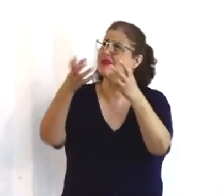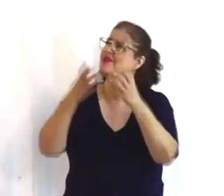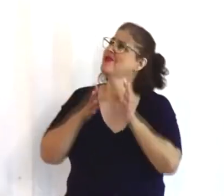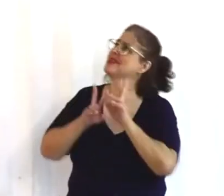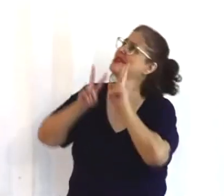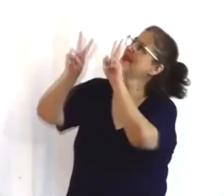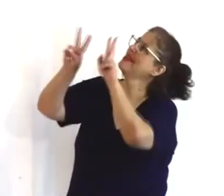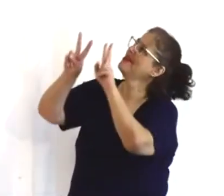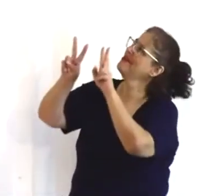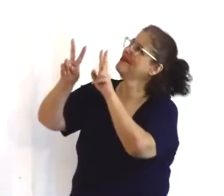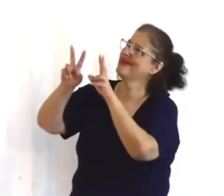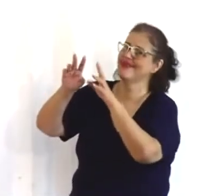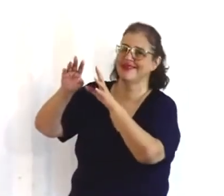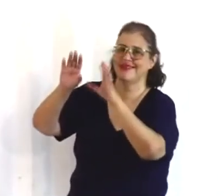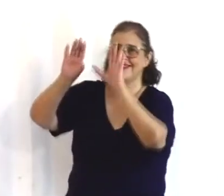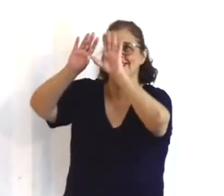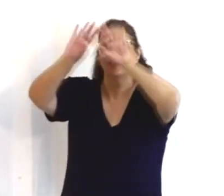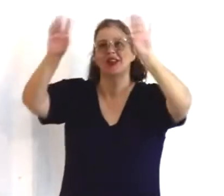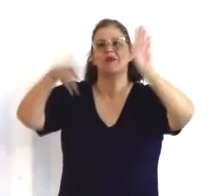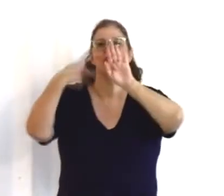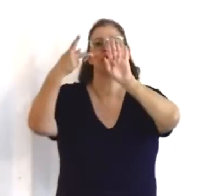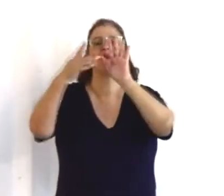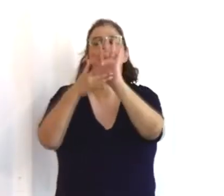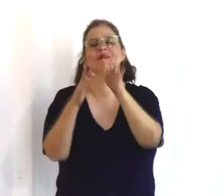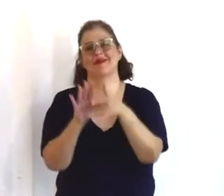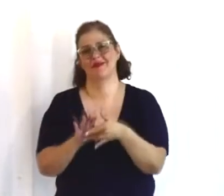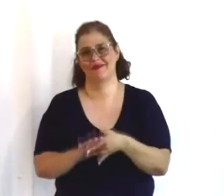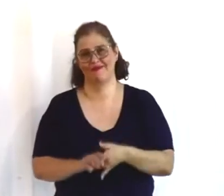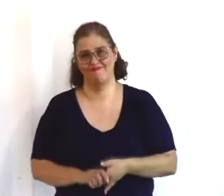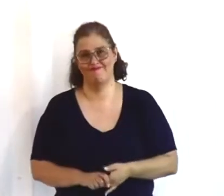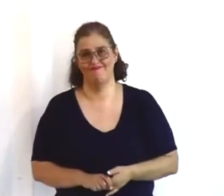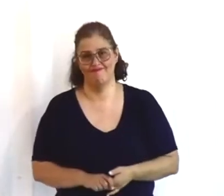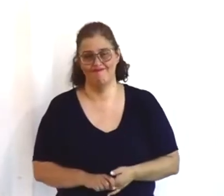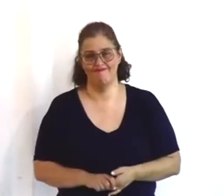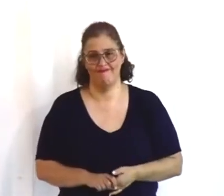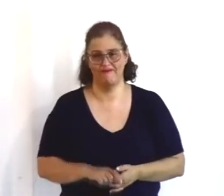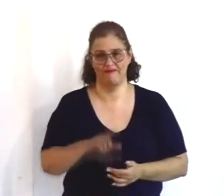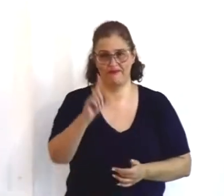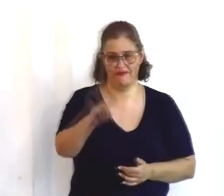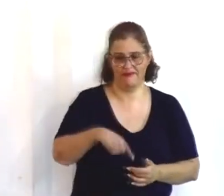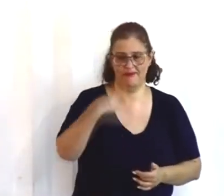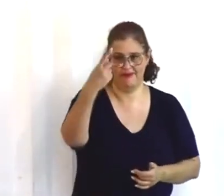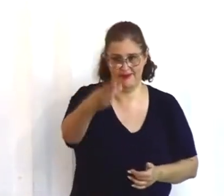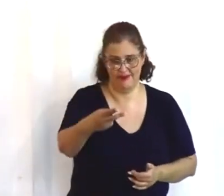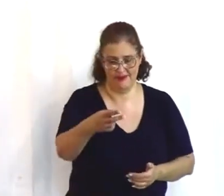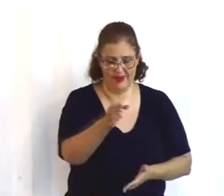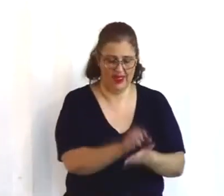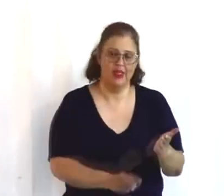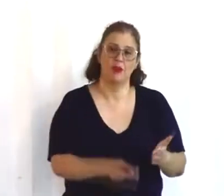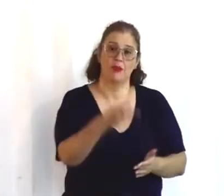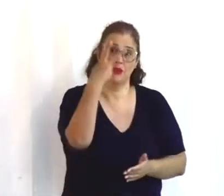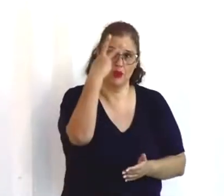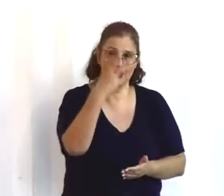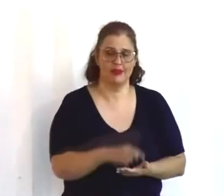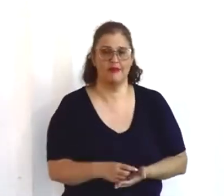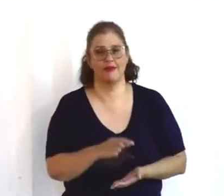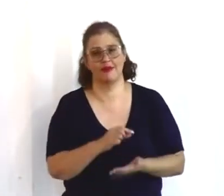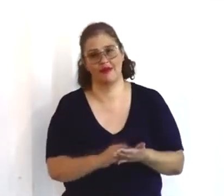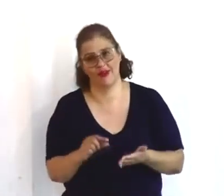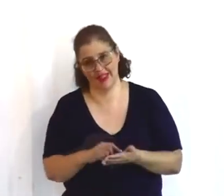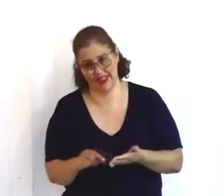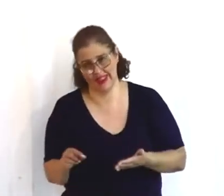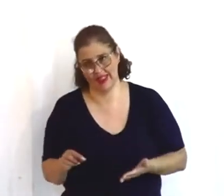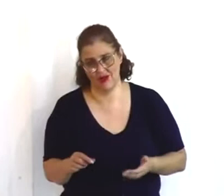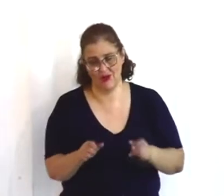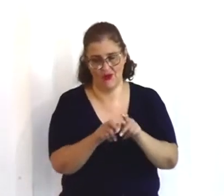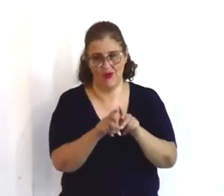na pessoa de Jesus. Essa é a primeira promessa. Vamos agora a Apocalipse capítulo 2, versículo 11, também